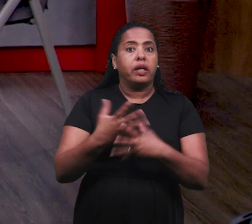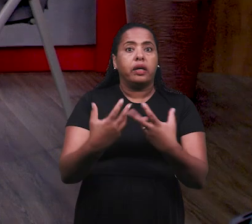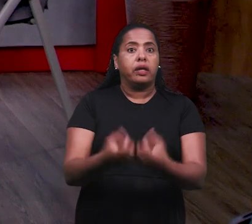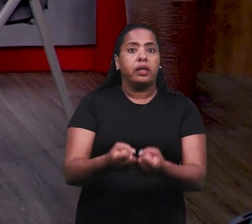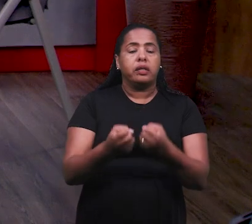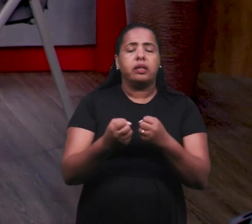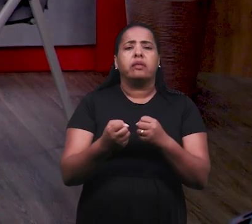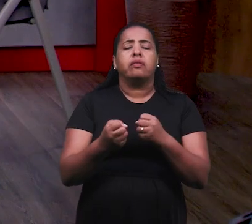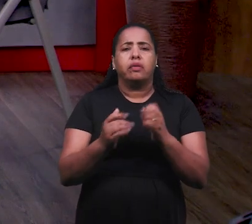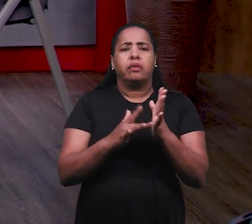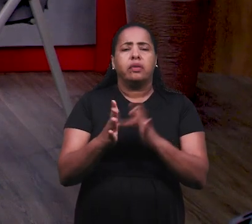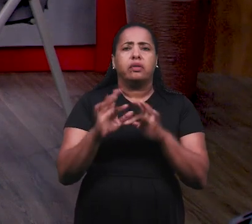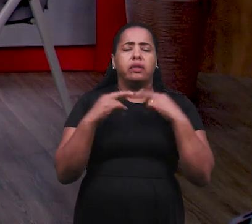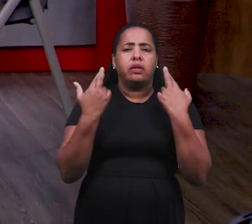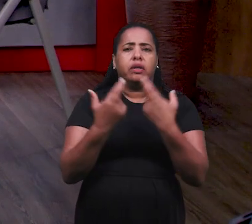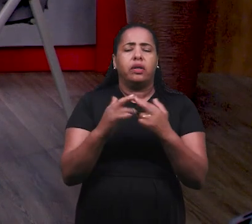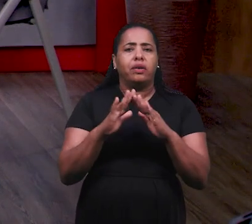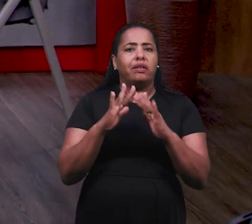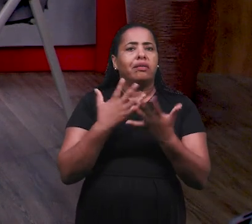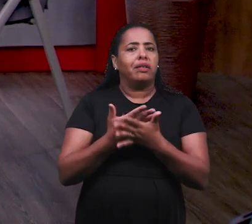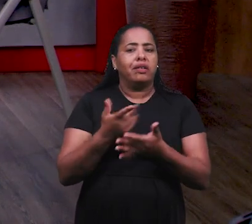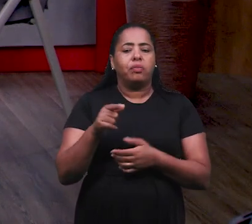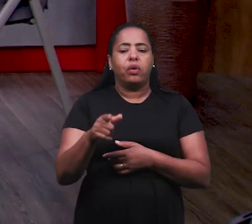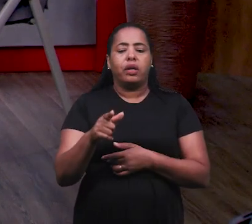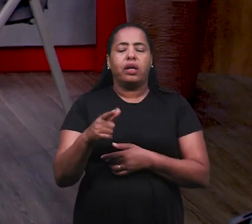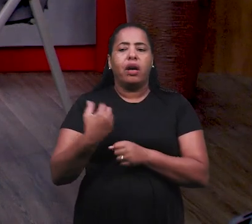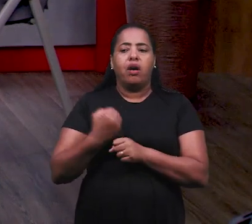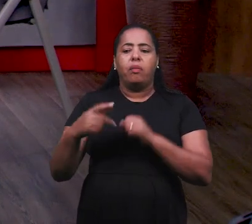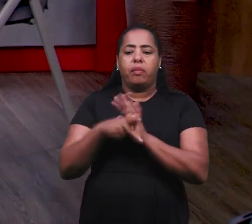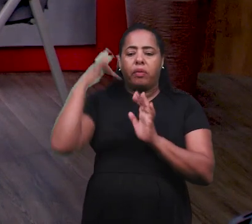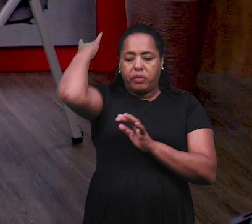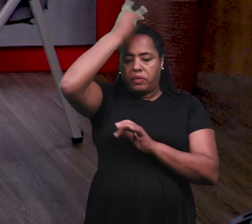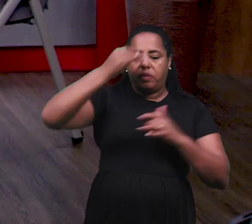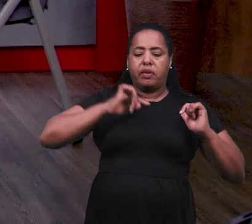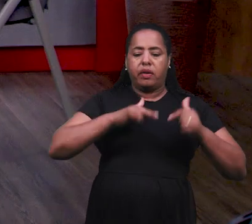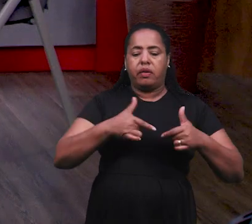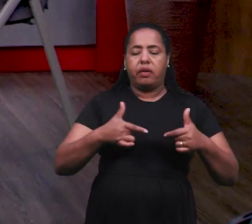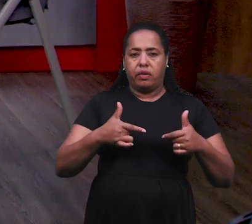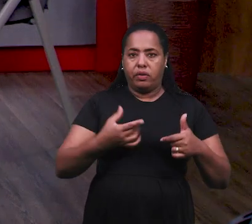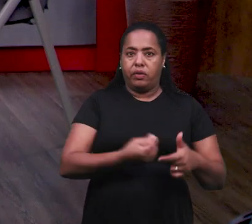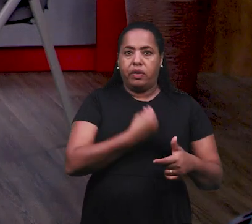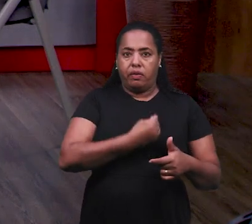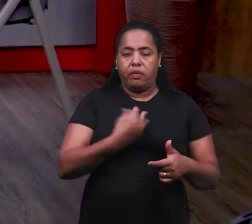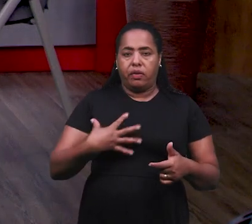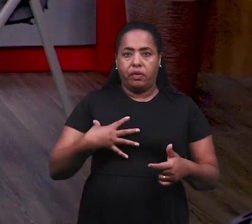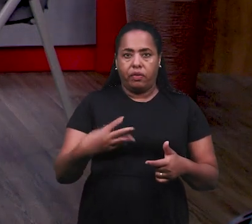Porque perceberam que algo tocou no coração daquela criança. É uma operação do Senhor. É interessante,